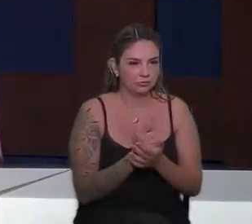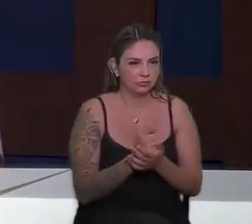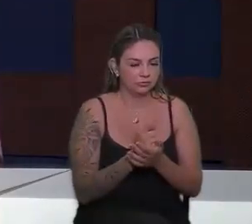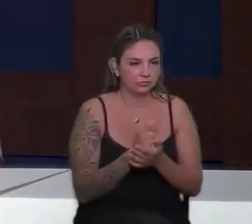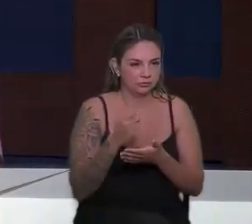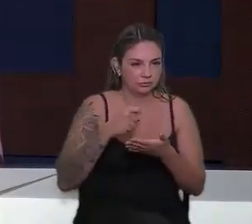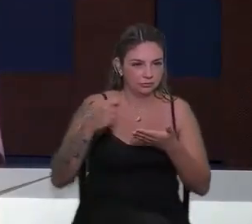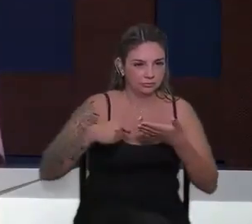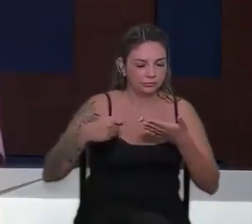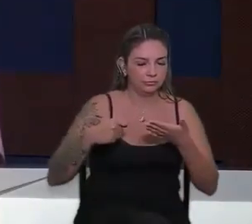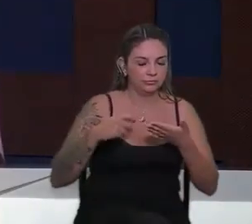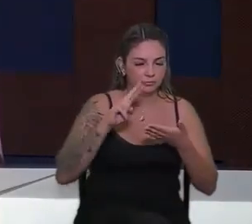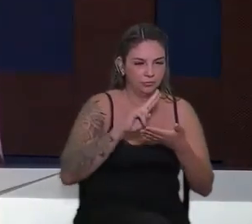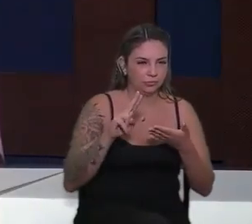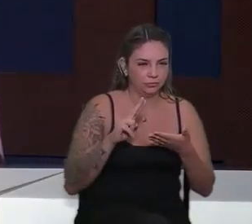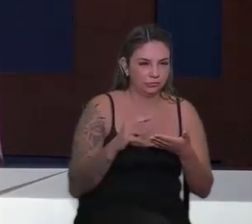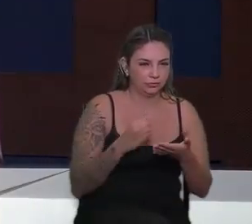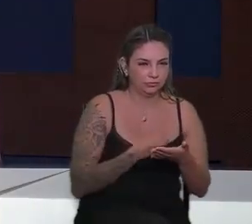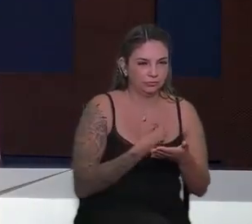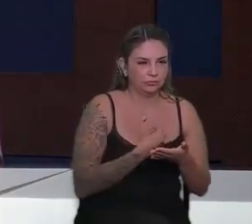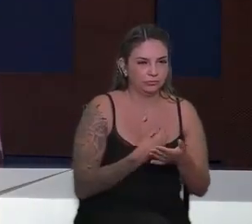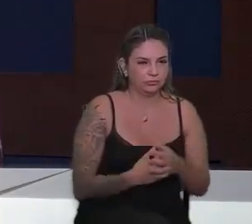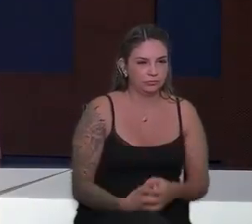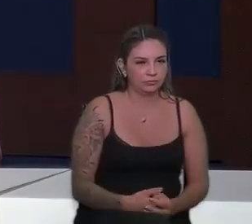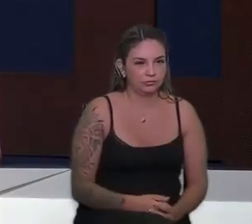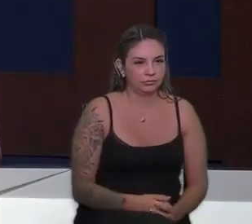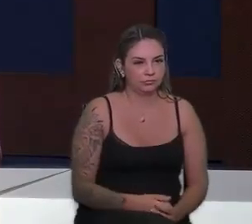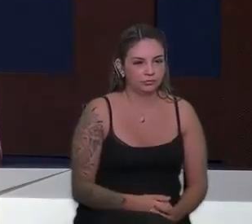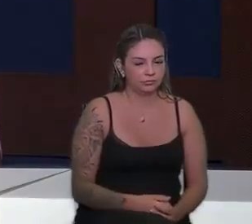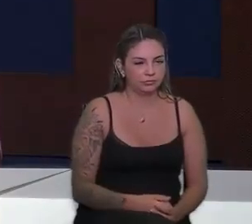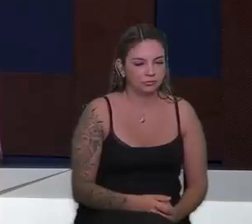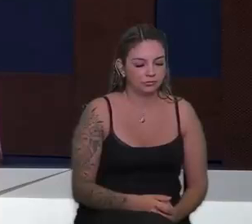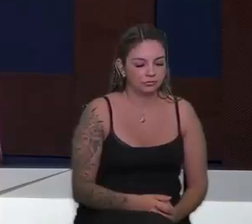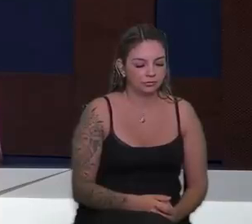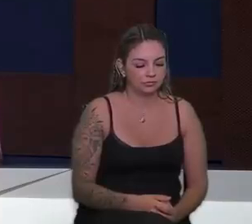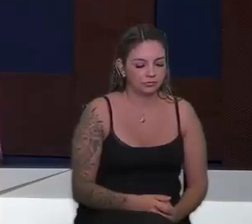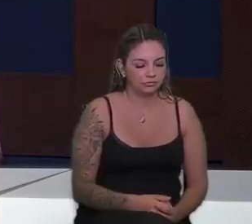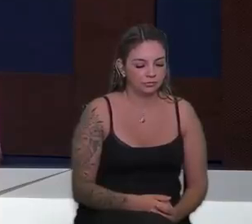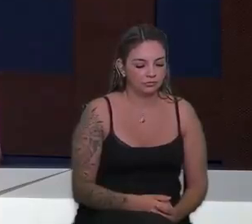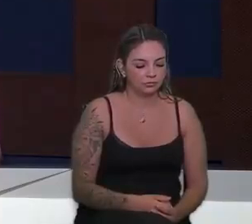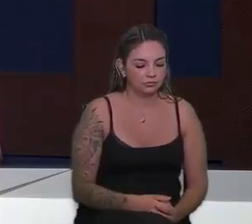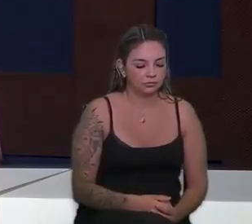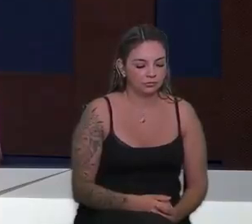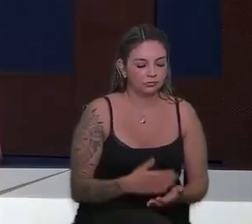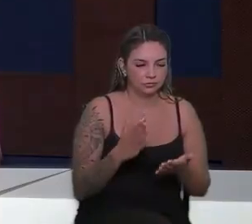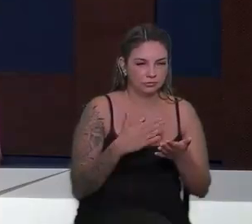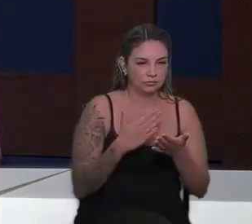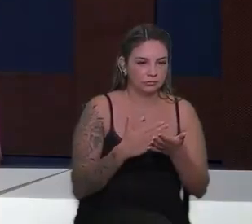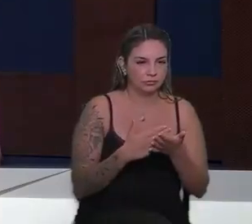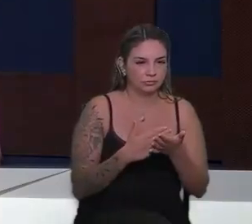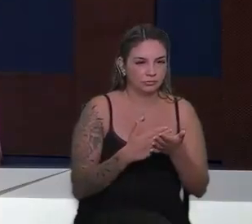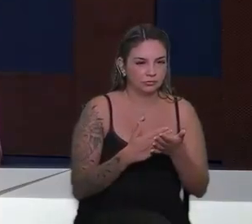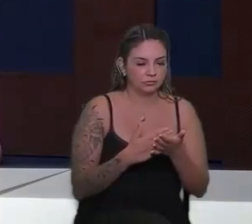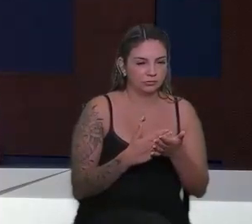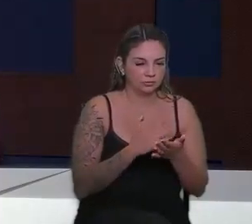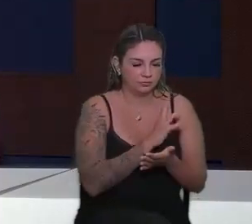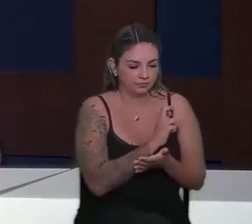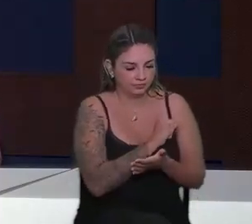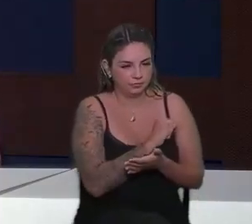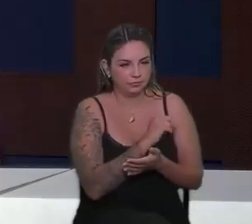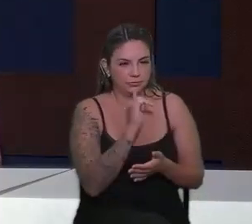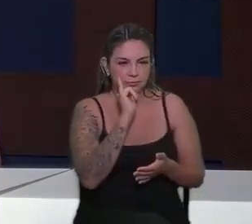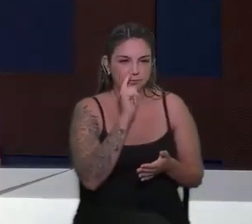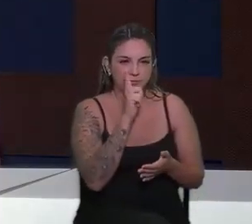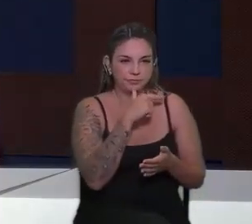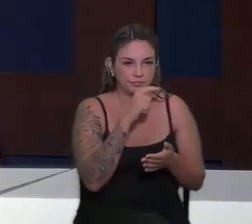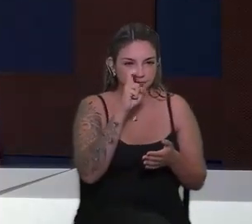estar autografando aí, a gente vive disso, né? É um livro que é um romance que eu